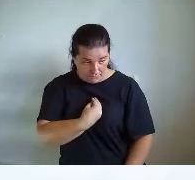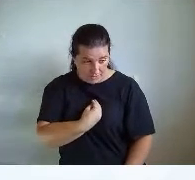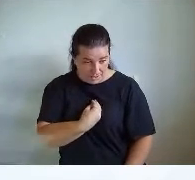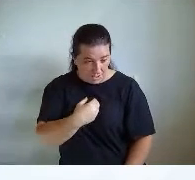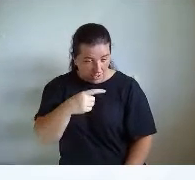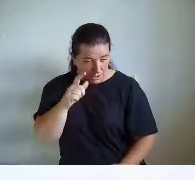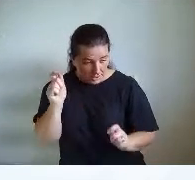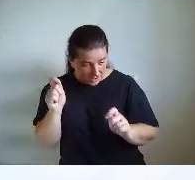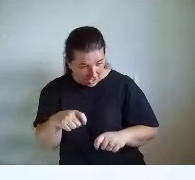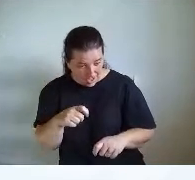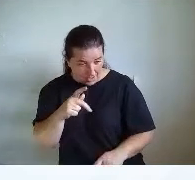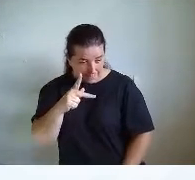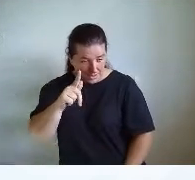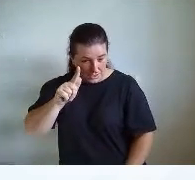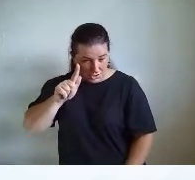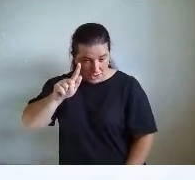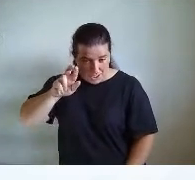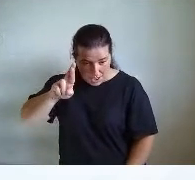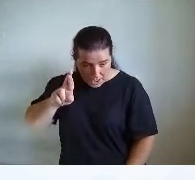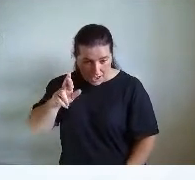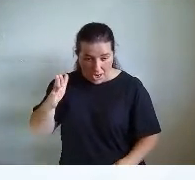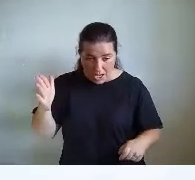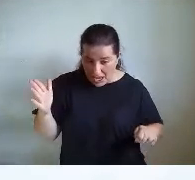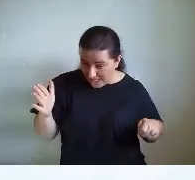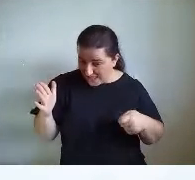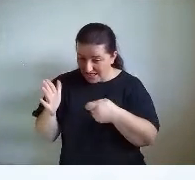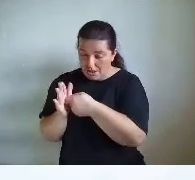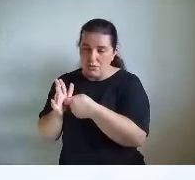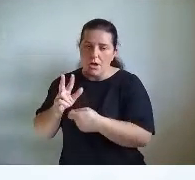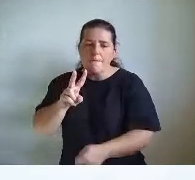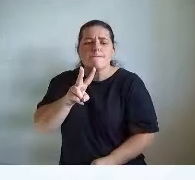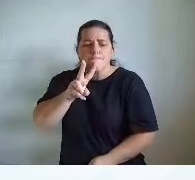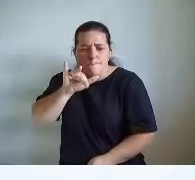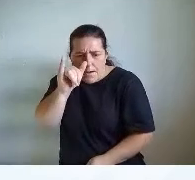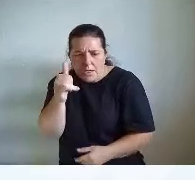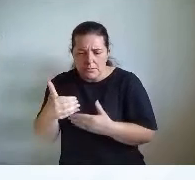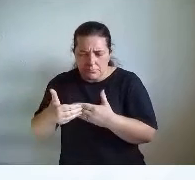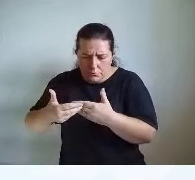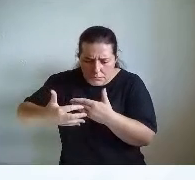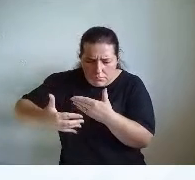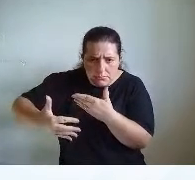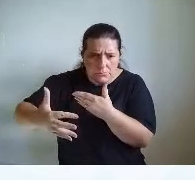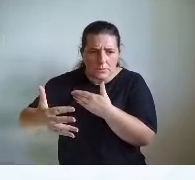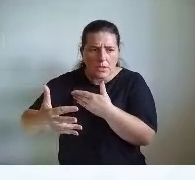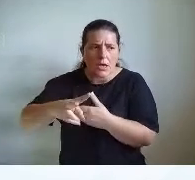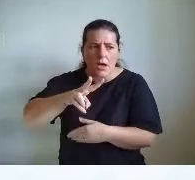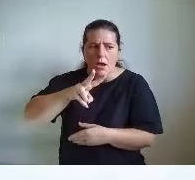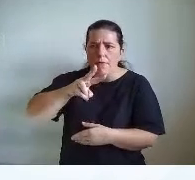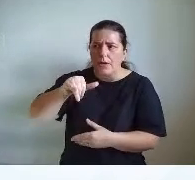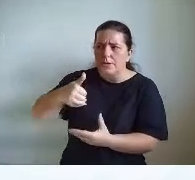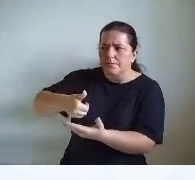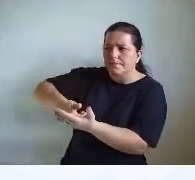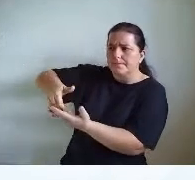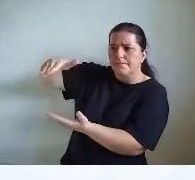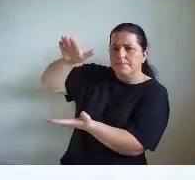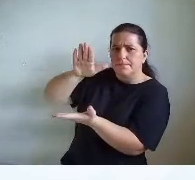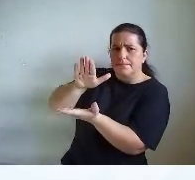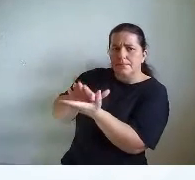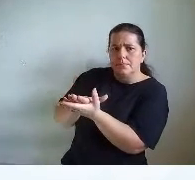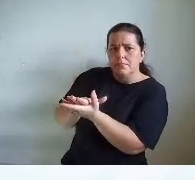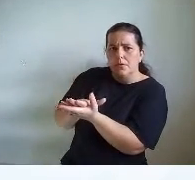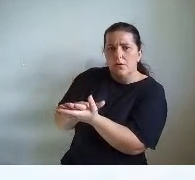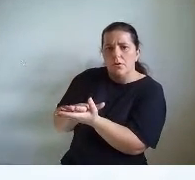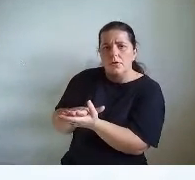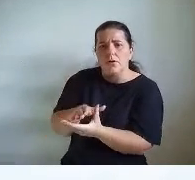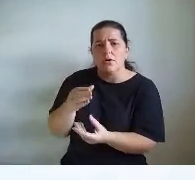para frente? Se levar para frente, ela vai realmente penalizar? E que tipo de pena podia ser